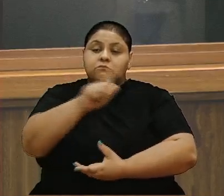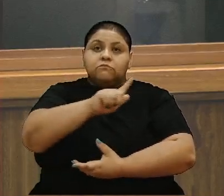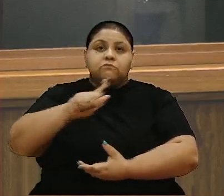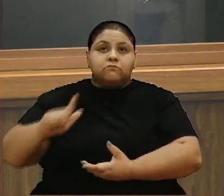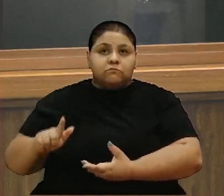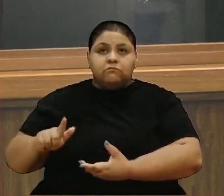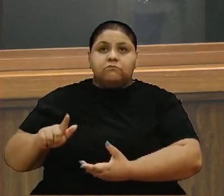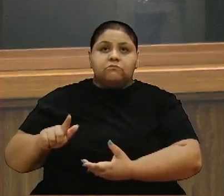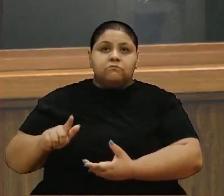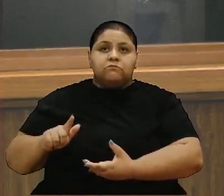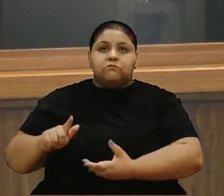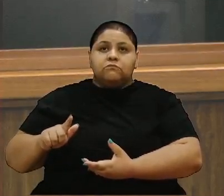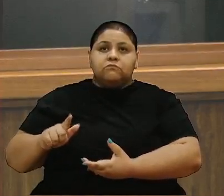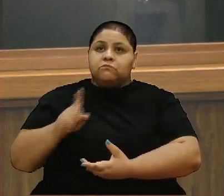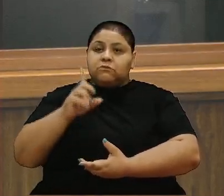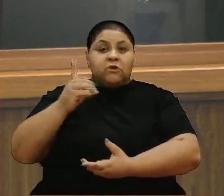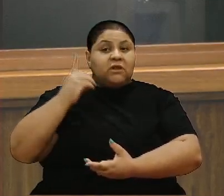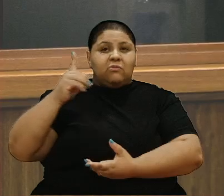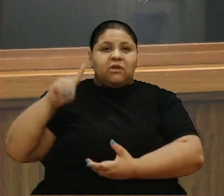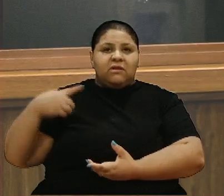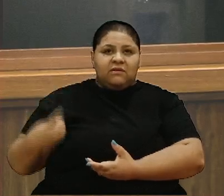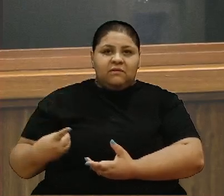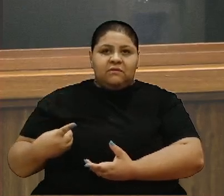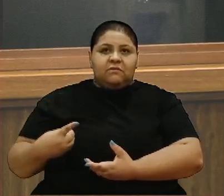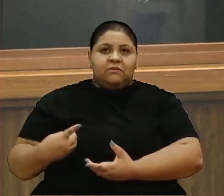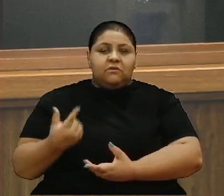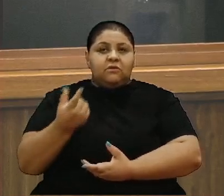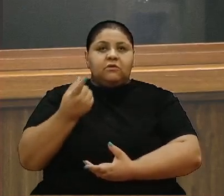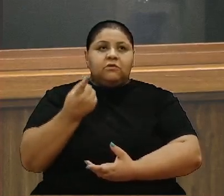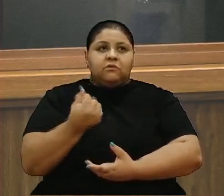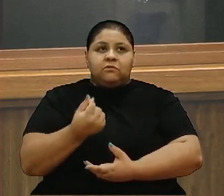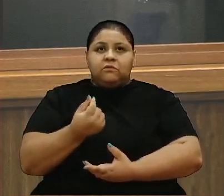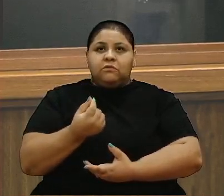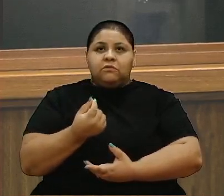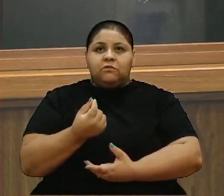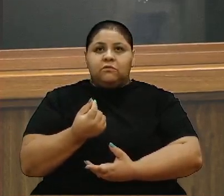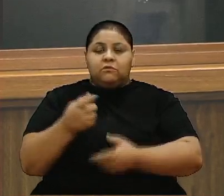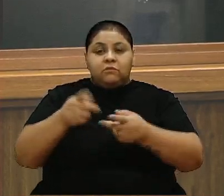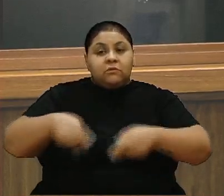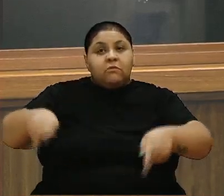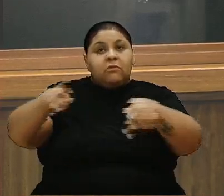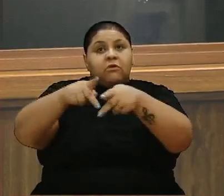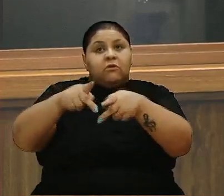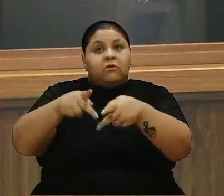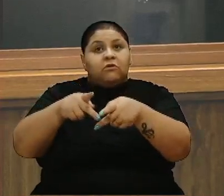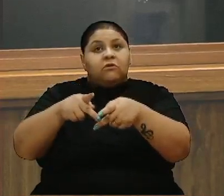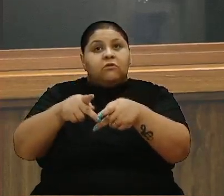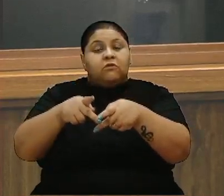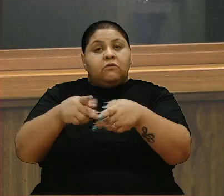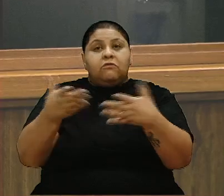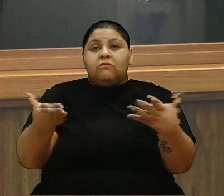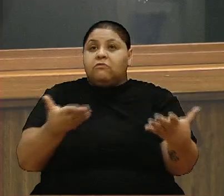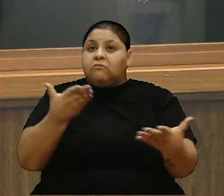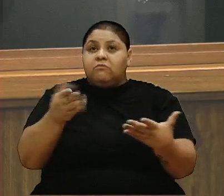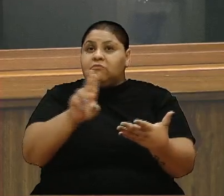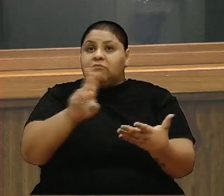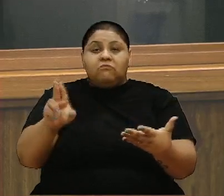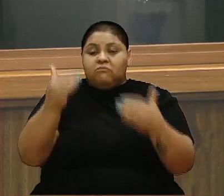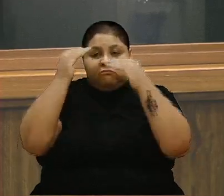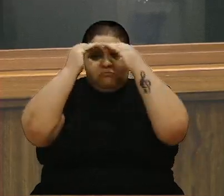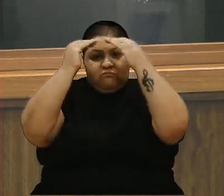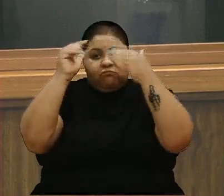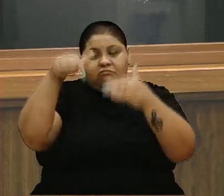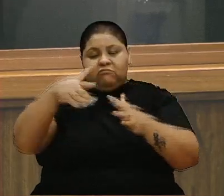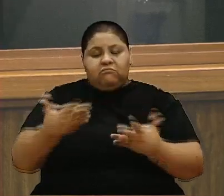um valor, não é da deputada Denise, é um valor da população. E está sendo não